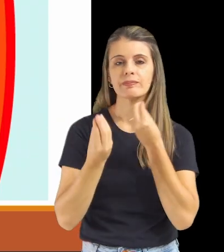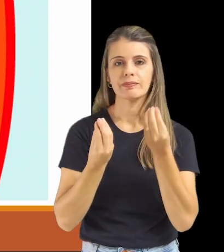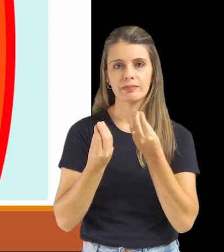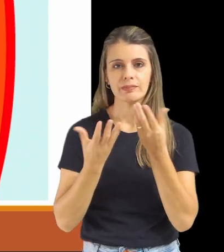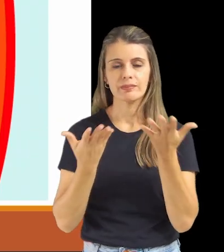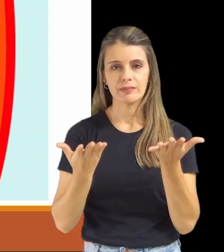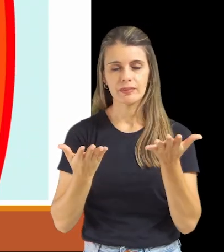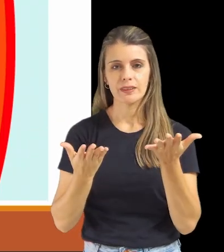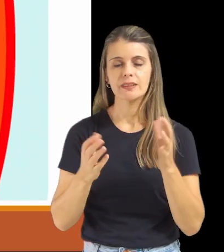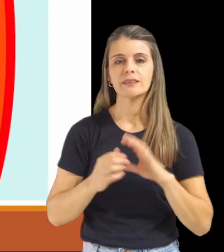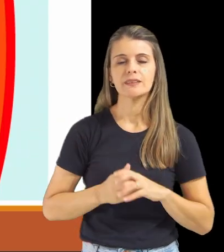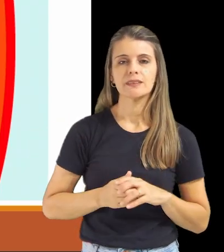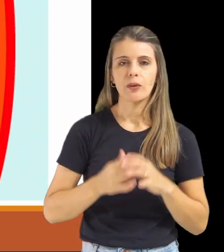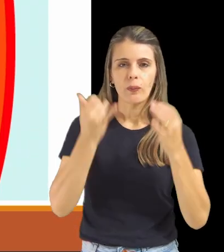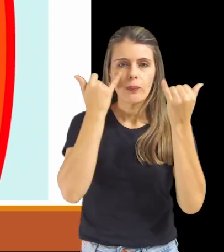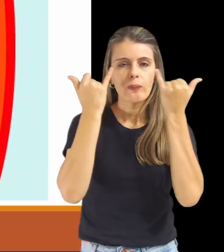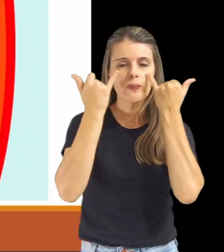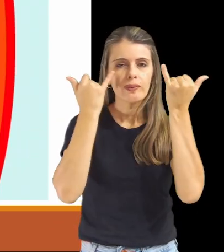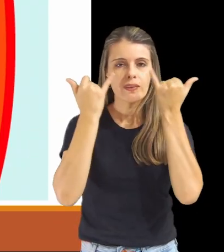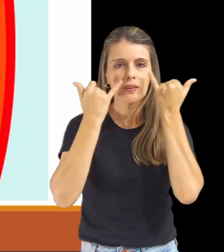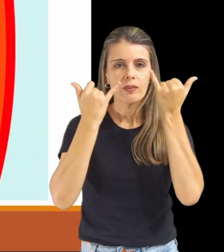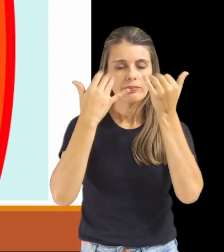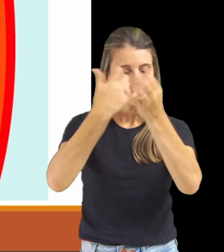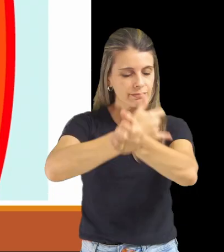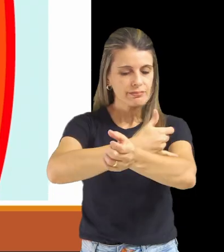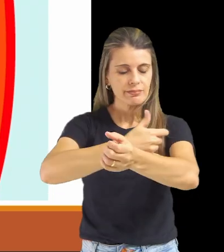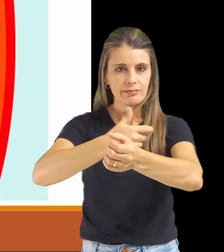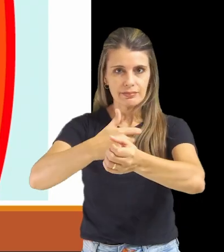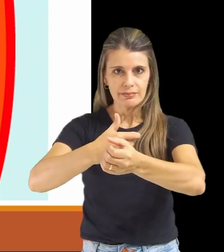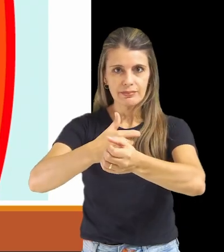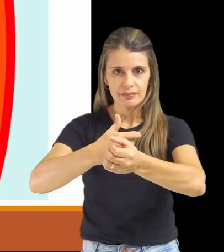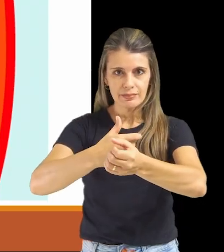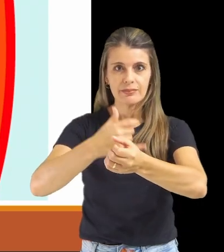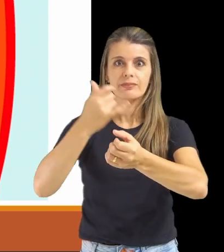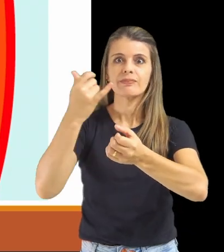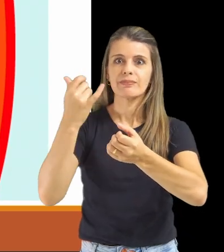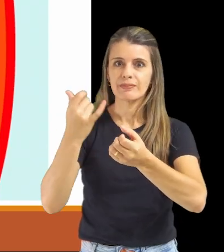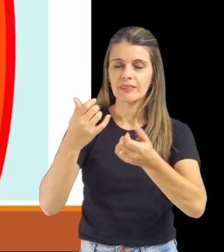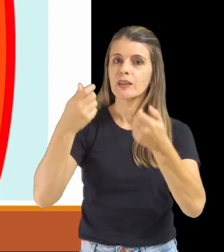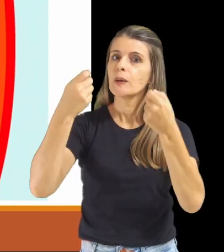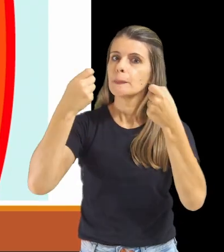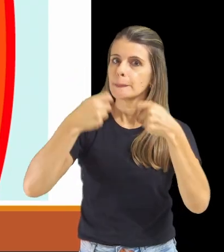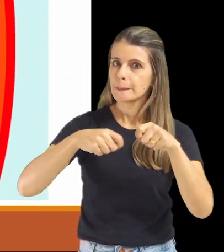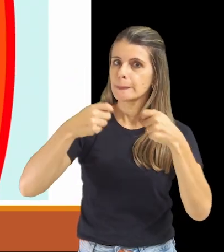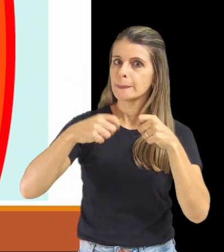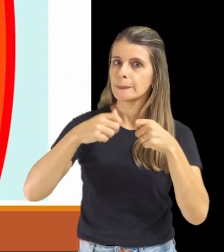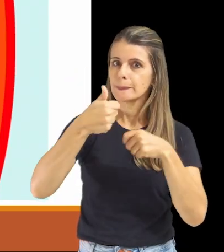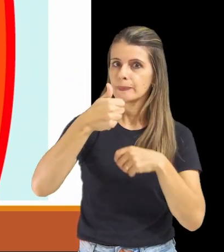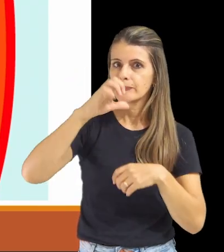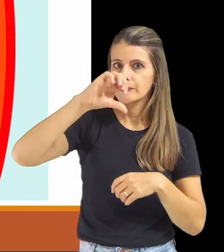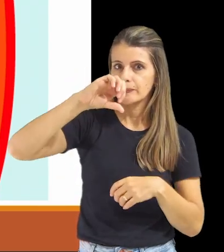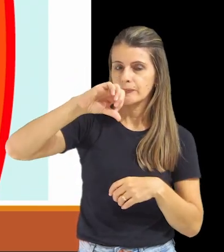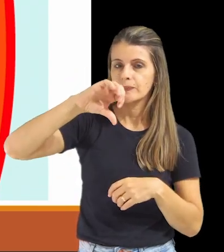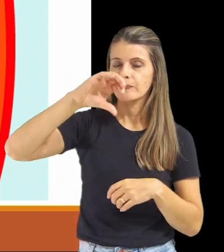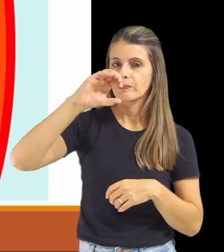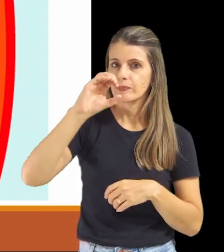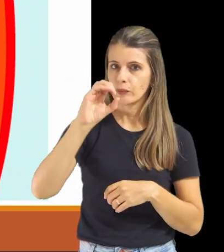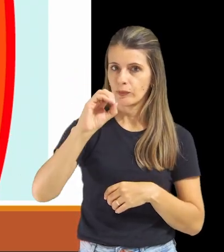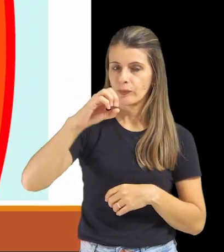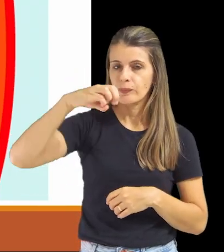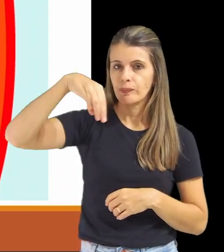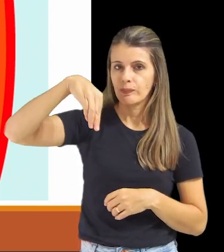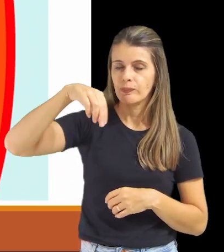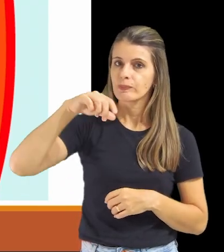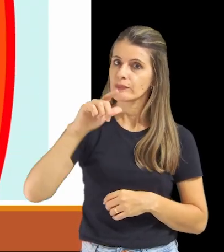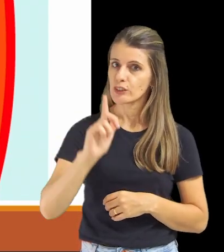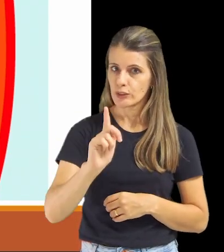triglicerídeos. Então, uma informação, né, o colesterol desejável, ele tem que estar acima de 190